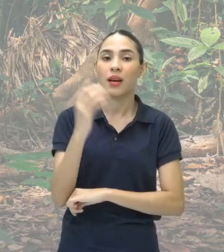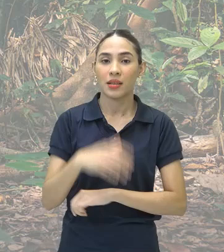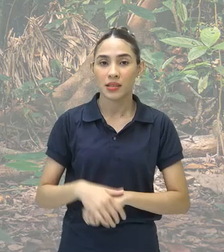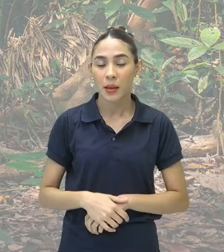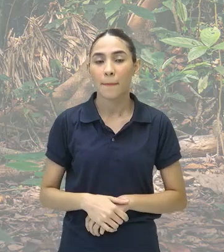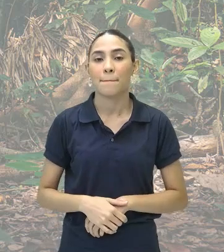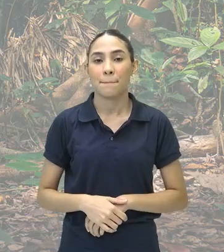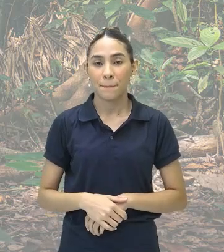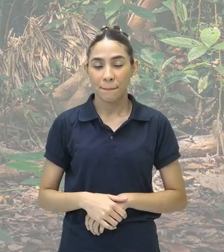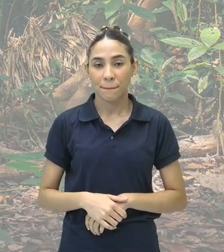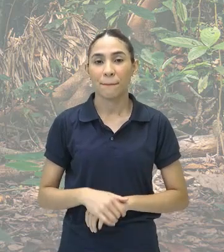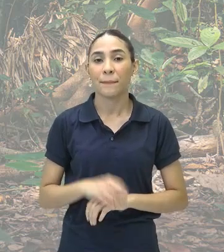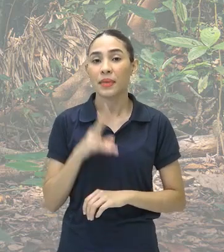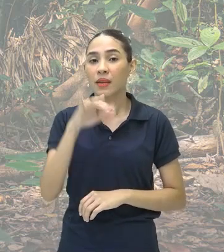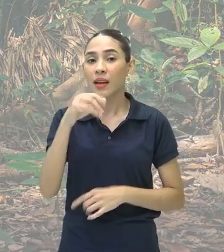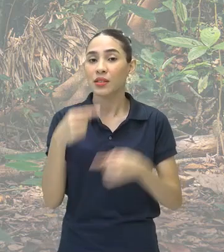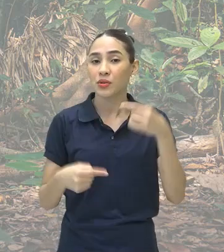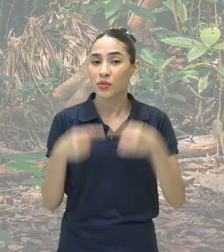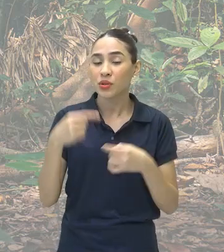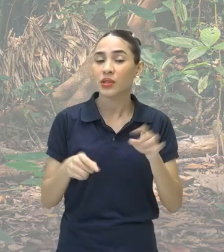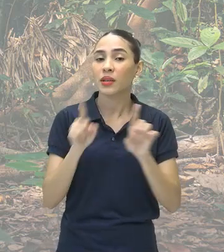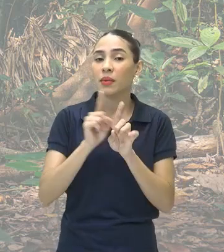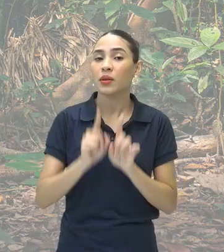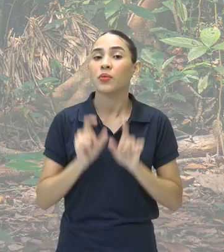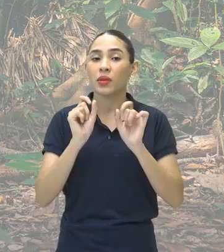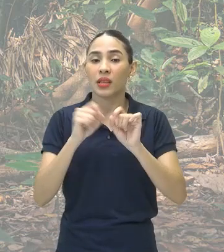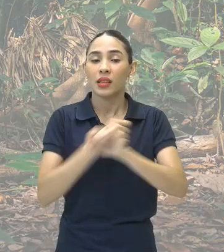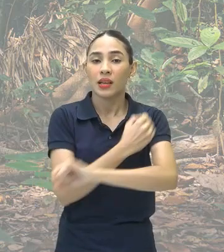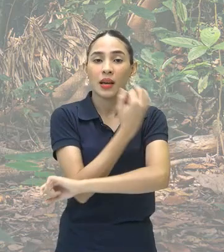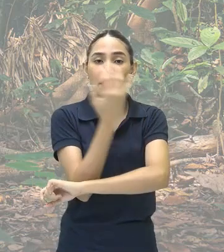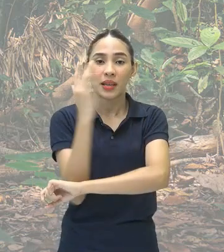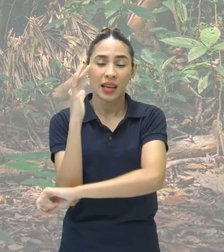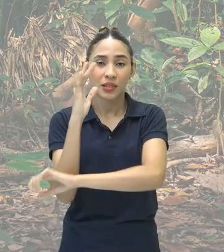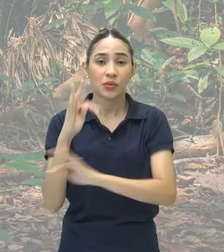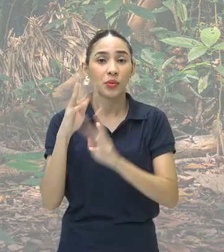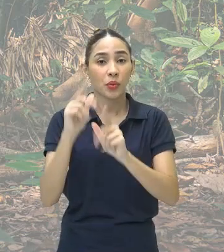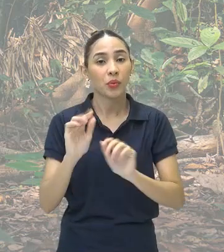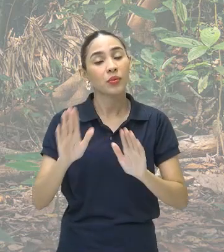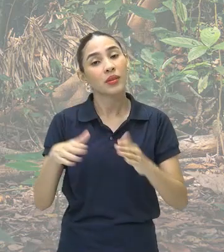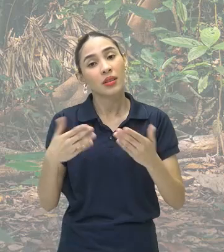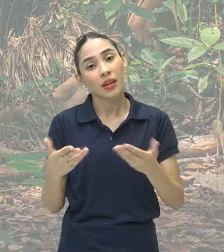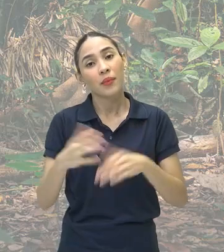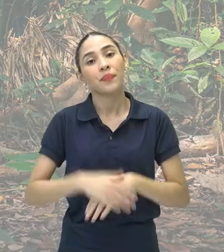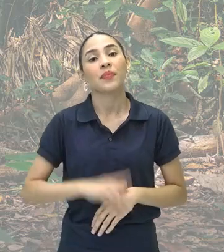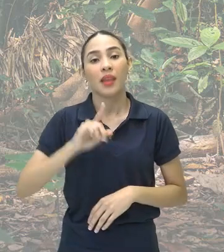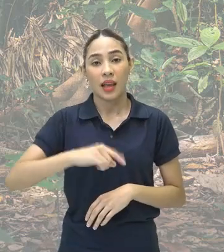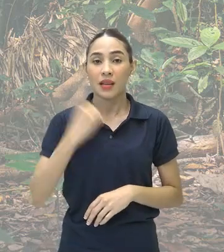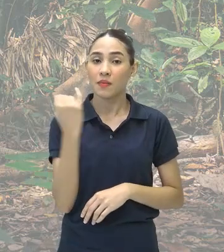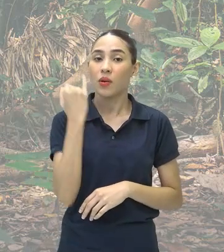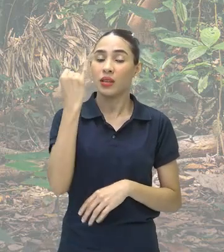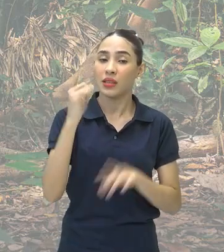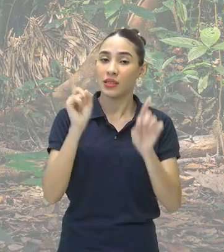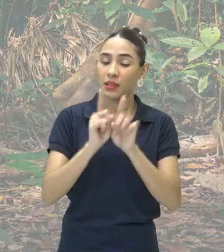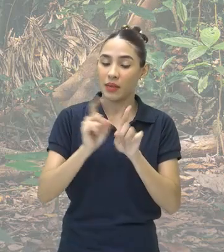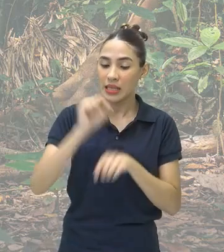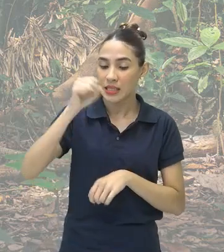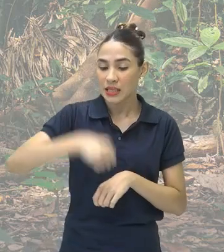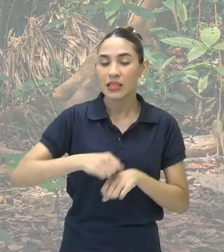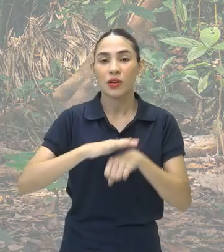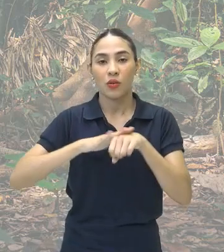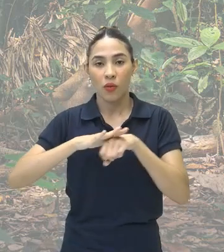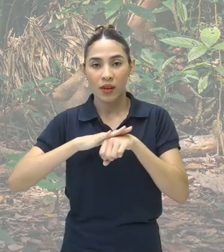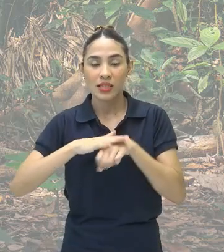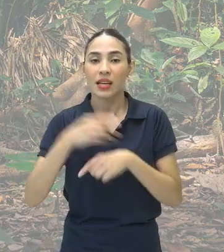climáticas, não é verdade? Vai discutir sobre essa questão do meio ambiente como um todo. Portanto, é importante, sim,